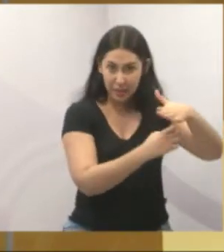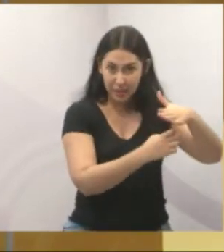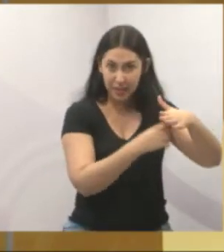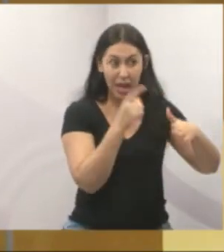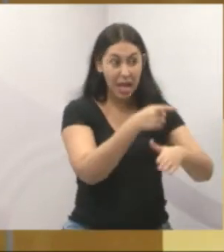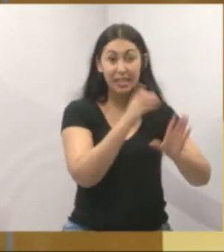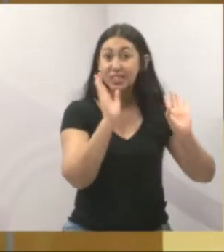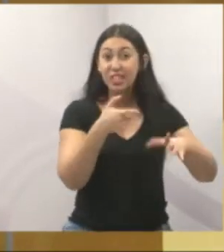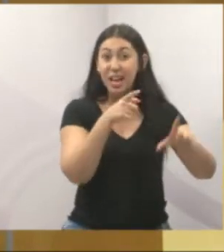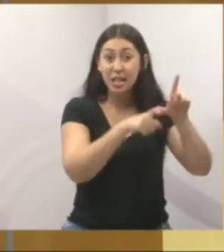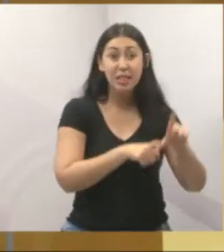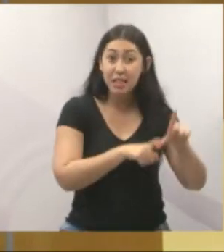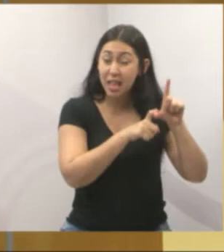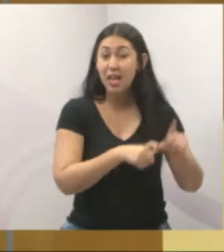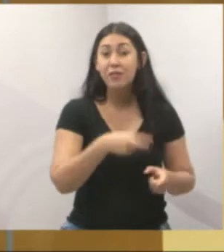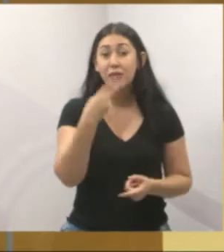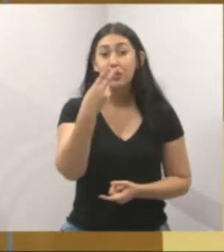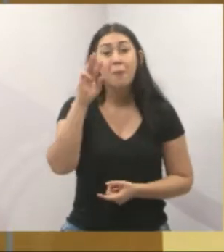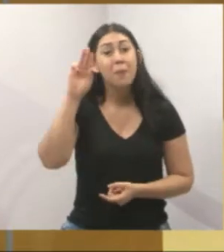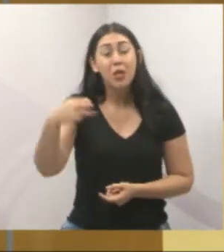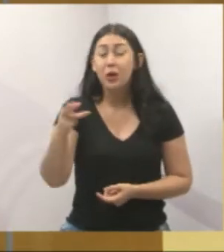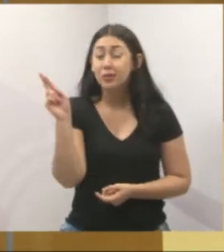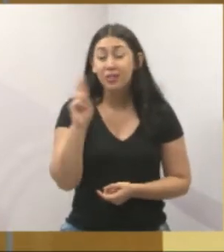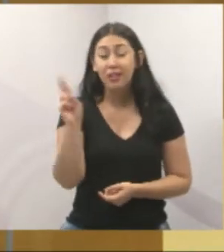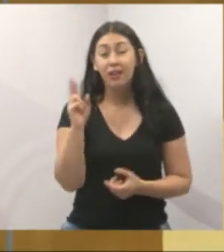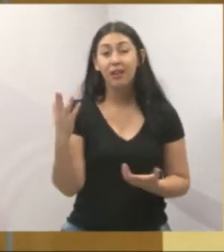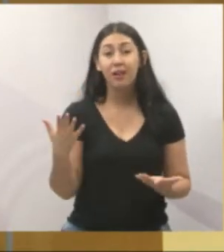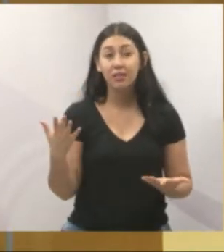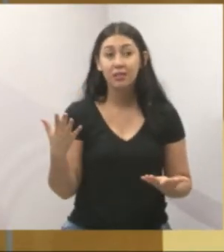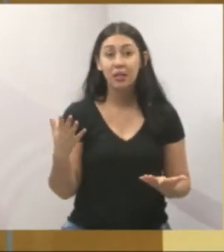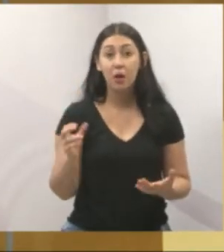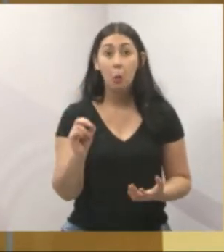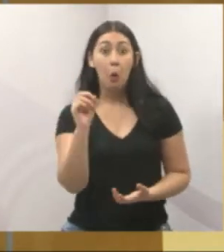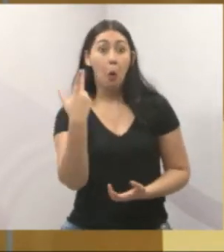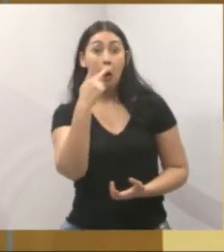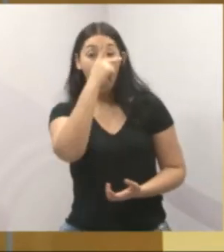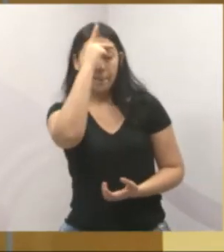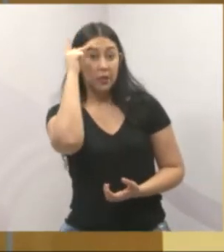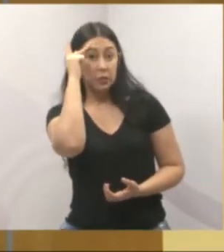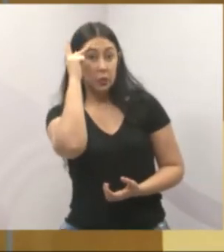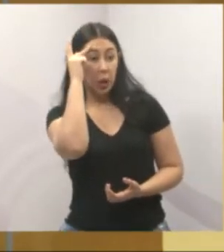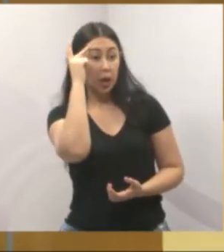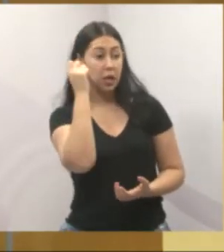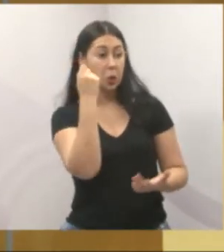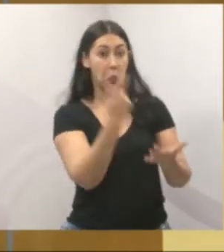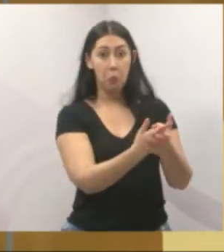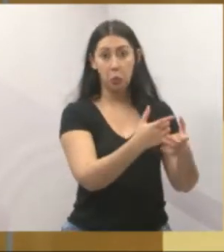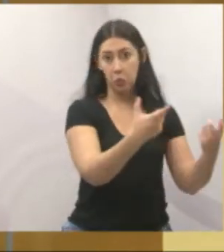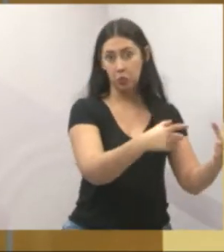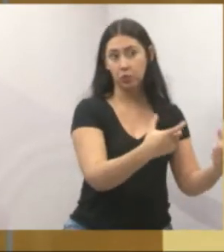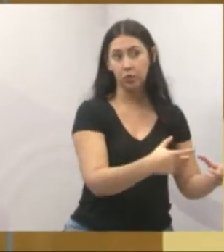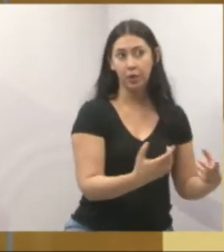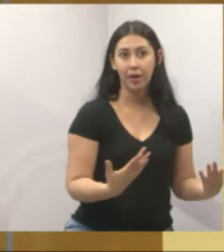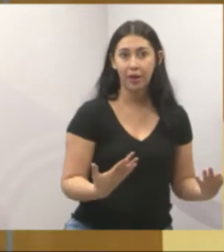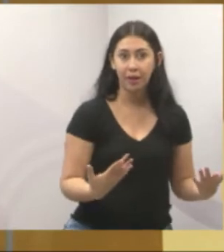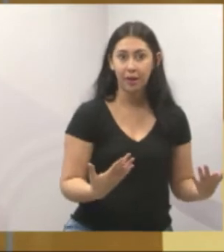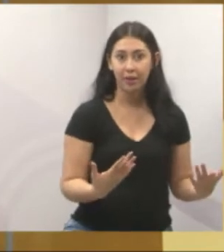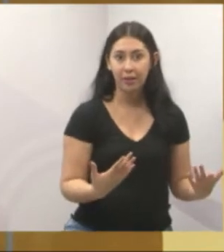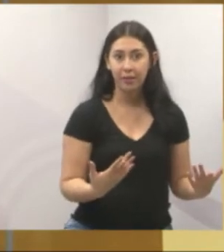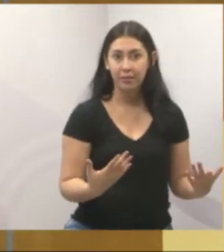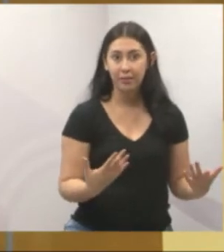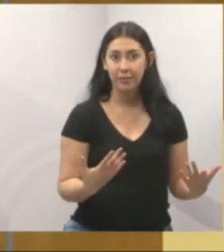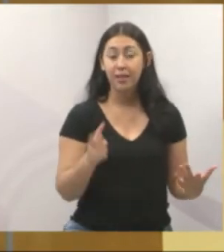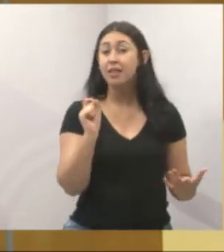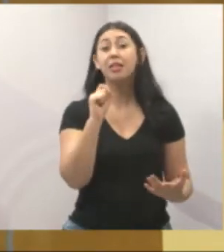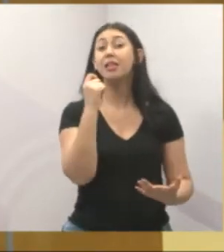Distal, que deve mais de 2.700.000 para a prefeitura? Ou quem adquiriu o prédio? Não tem nenhuma relação jurídica com quem adquiriu o